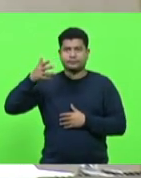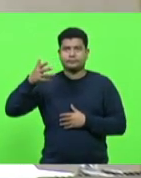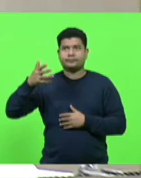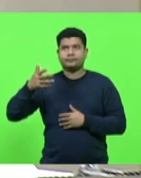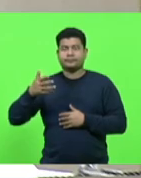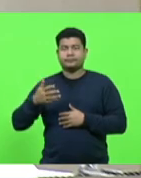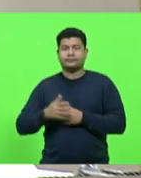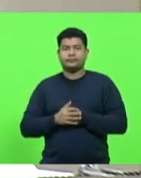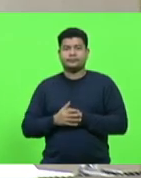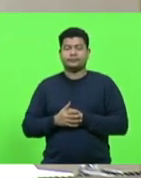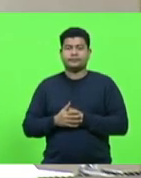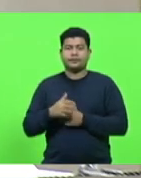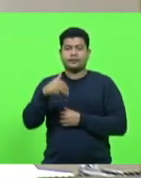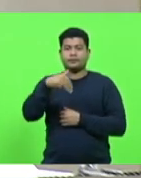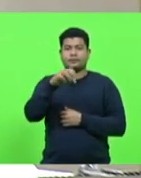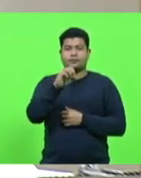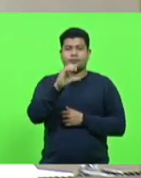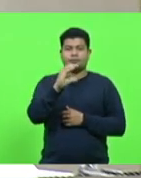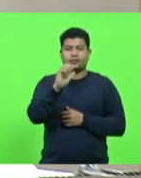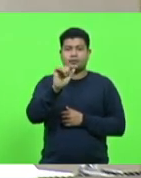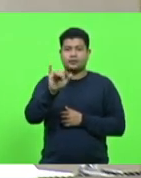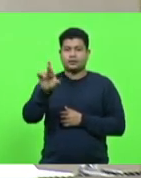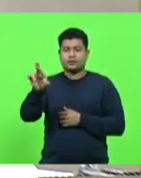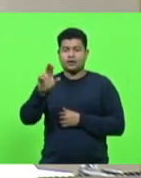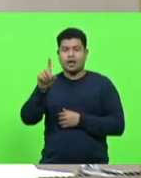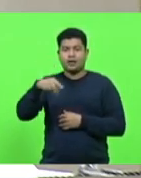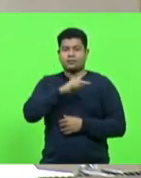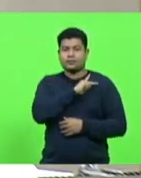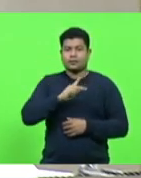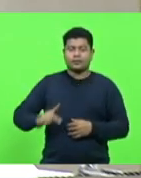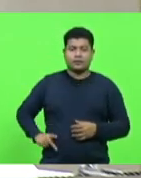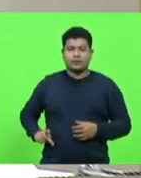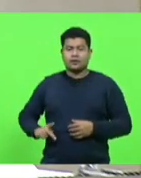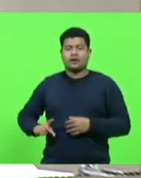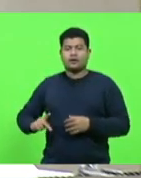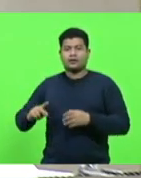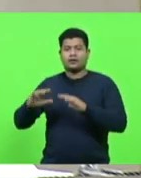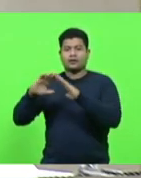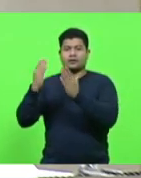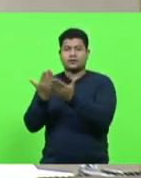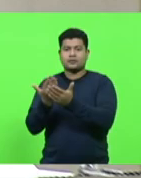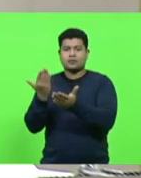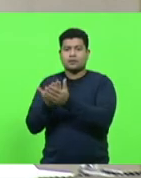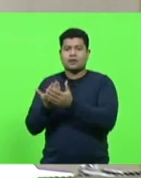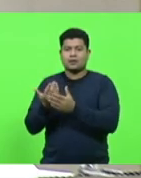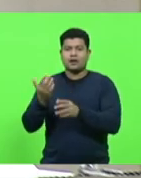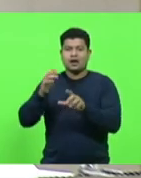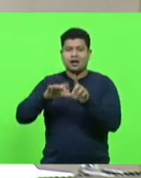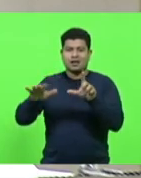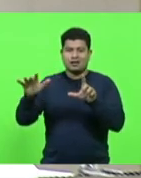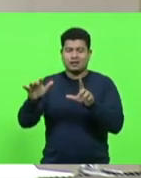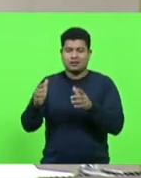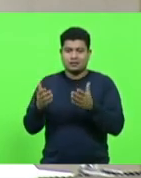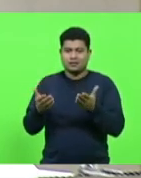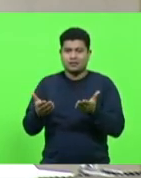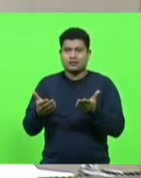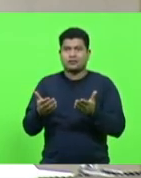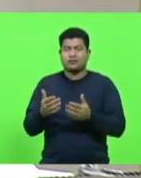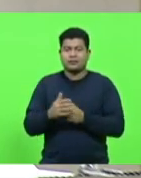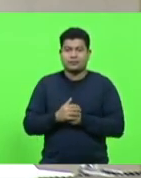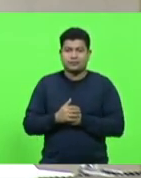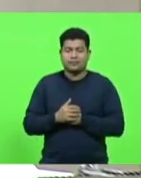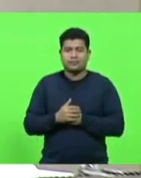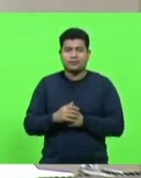a Moacir Pereira e ao senhor presidente da Academia Catarinense de Letras, o jornalista Moacir Pereira. Vossa Excelência terá 10